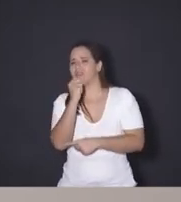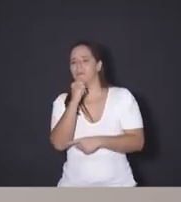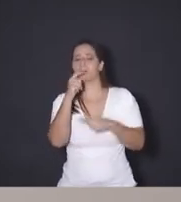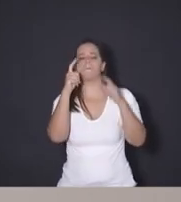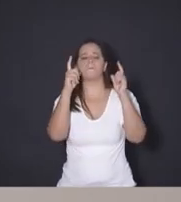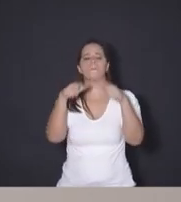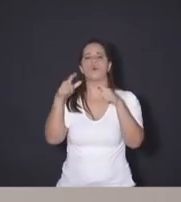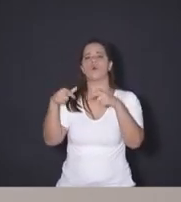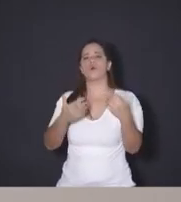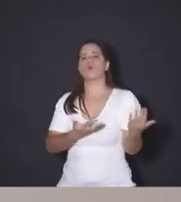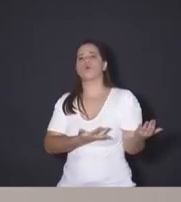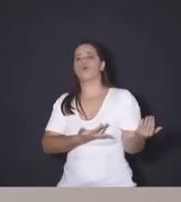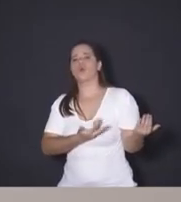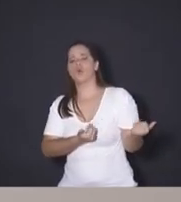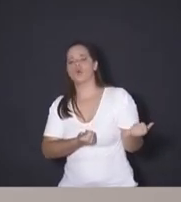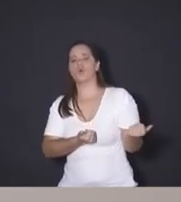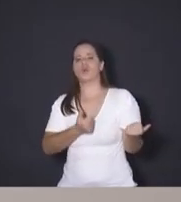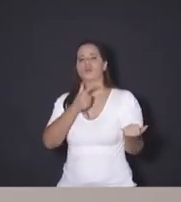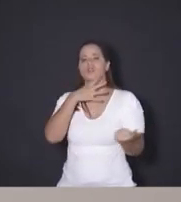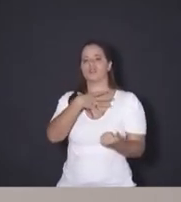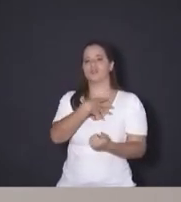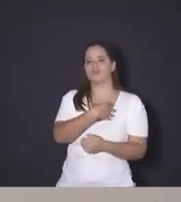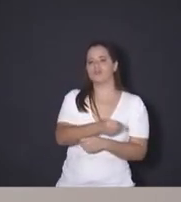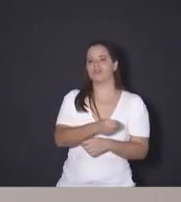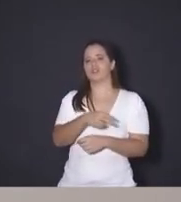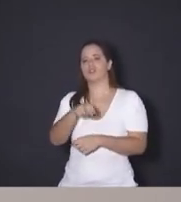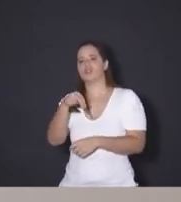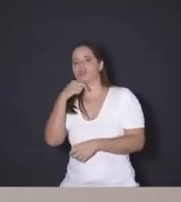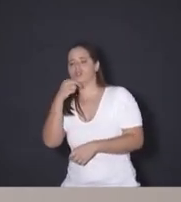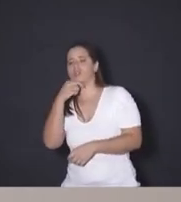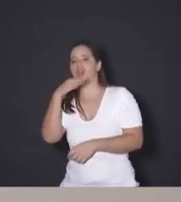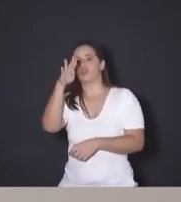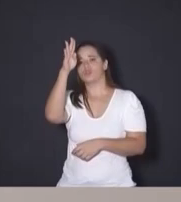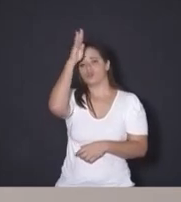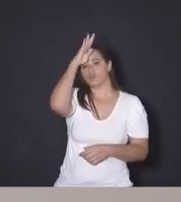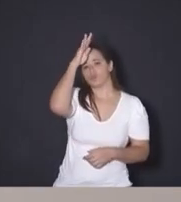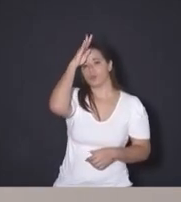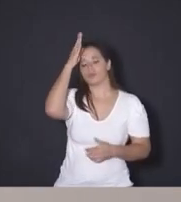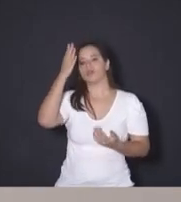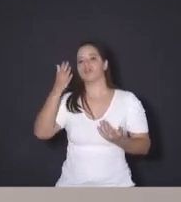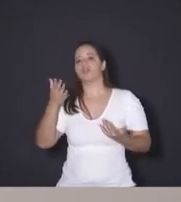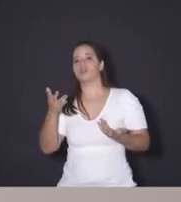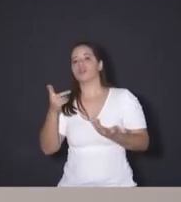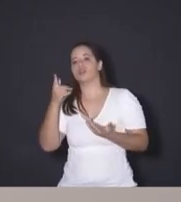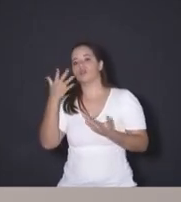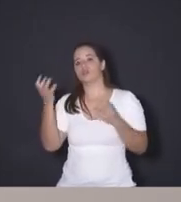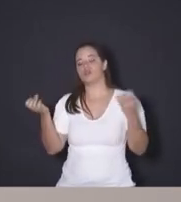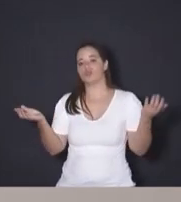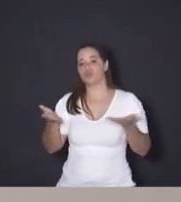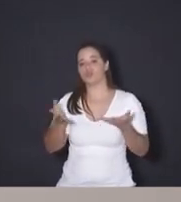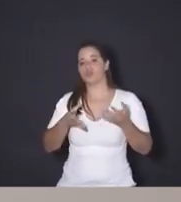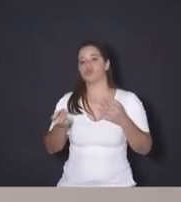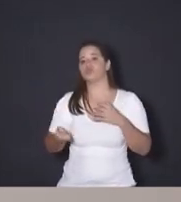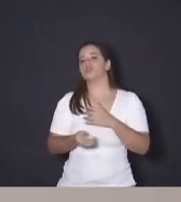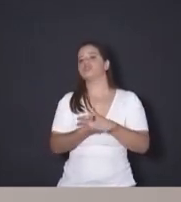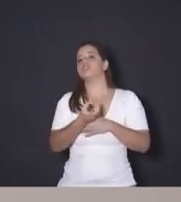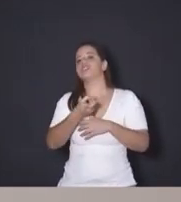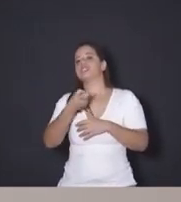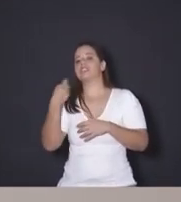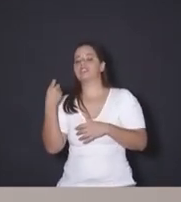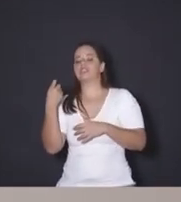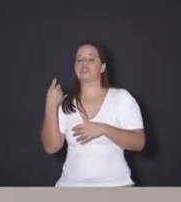espaço à juventude que são filhos são netos são sobrinhos dos atuais e 206